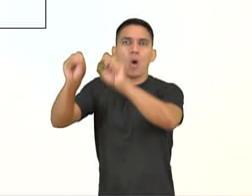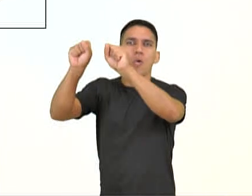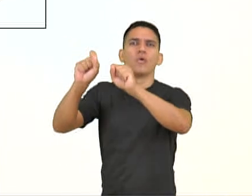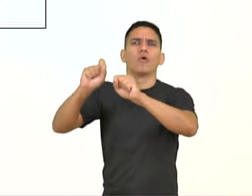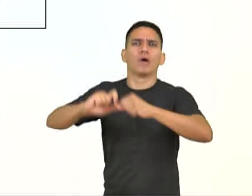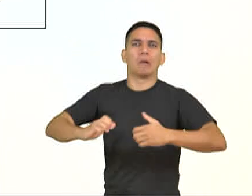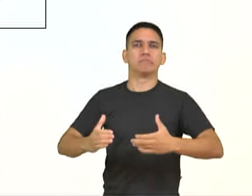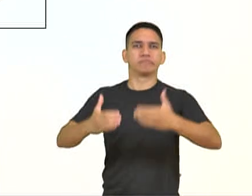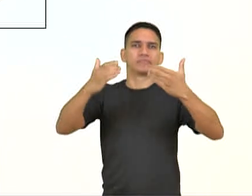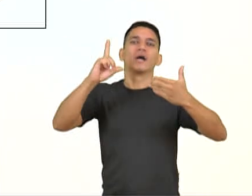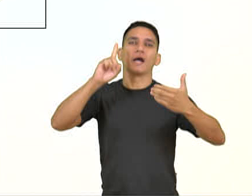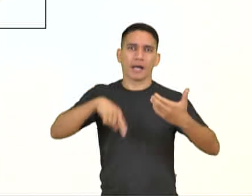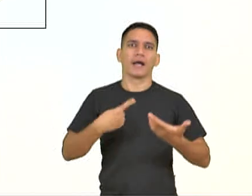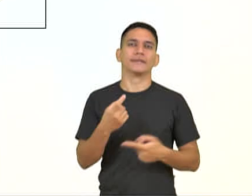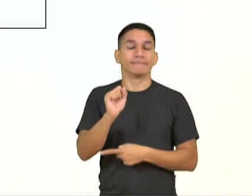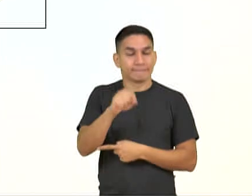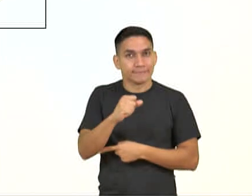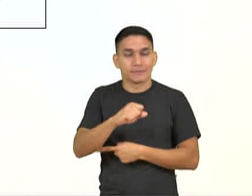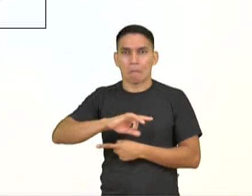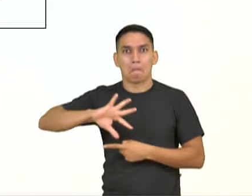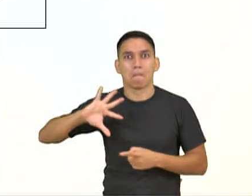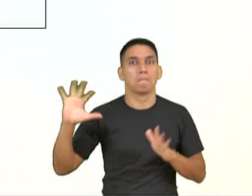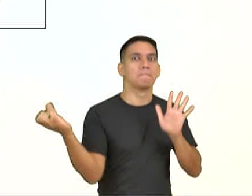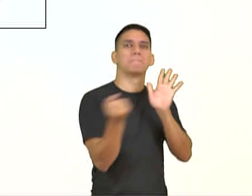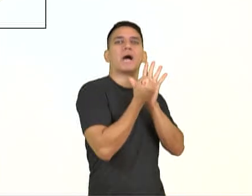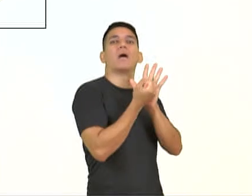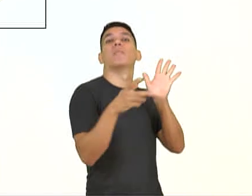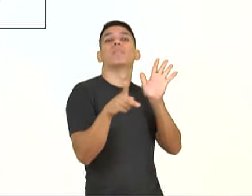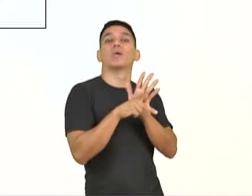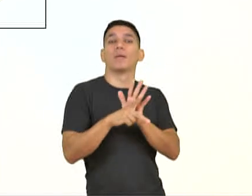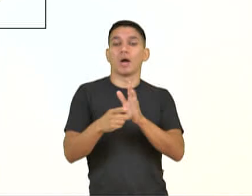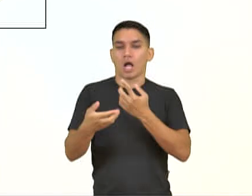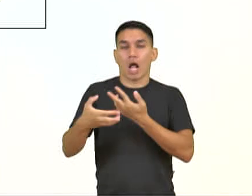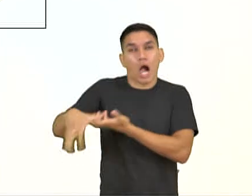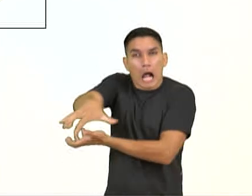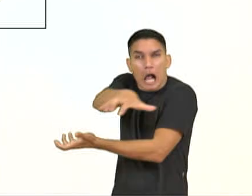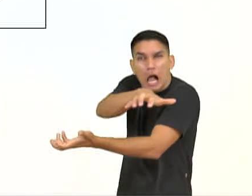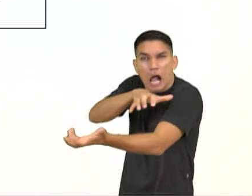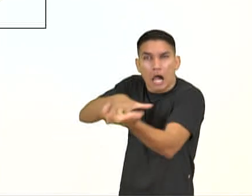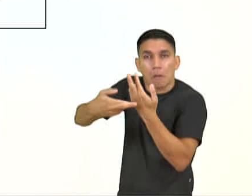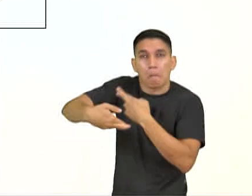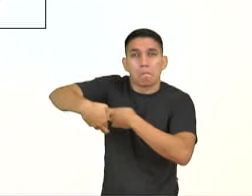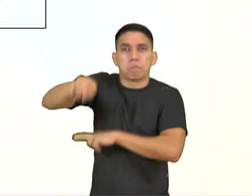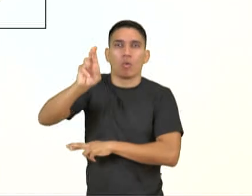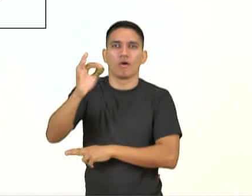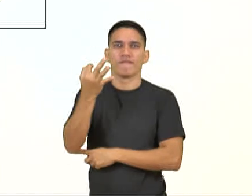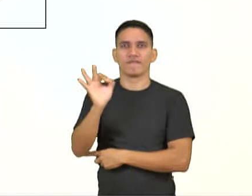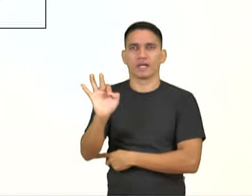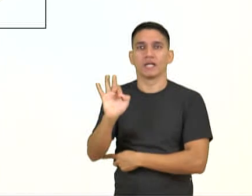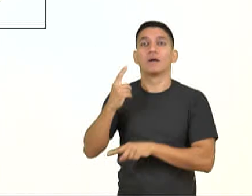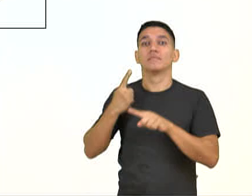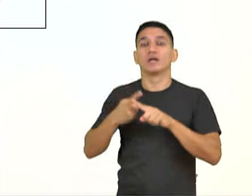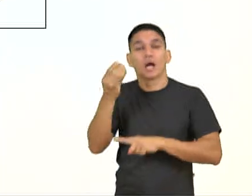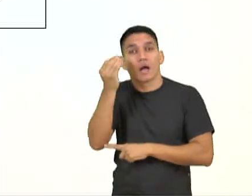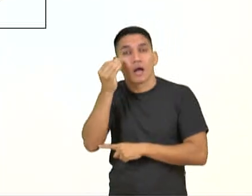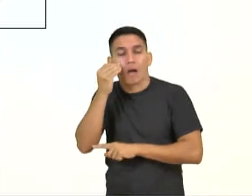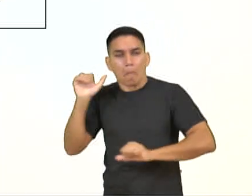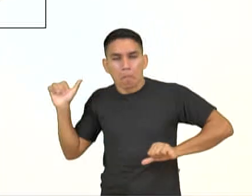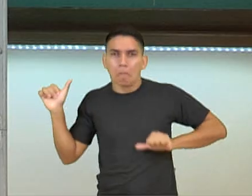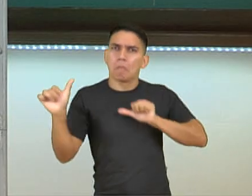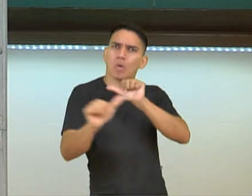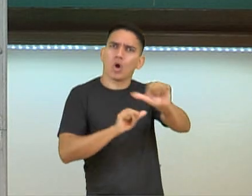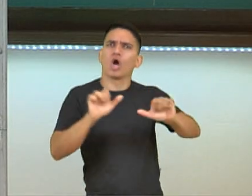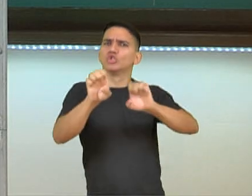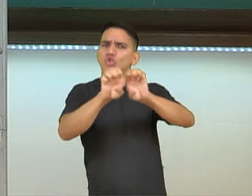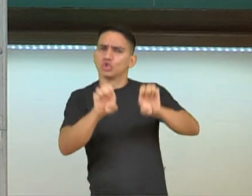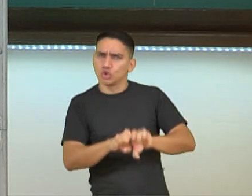então, ela foi um marco para a Revolução Francesa e um marco histórico para modificar a estrutura do mundo e do